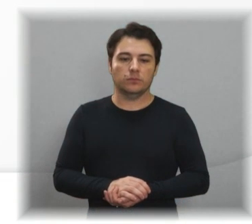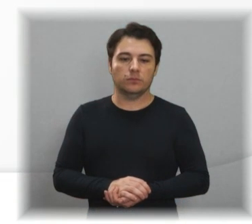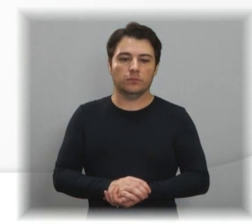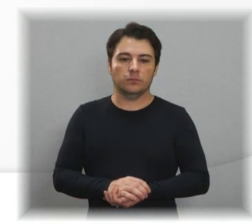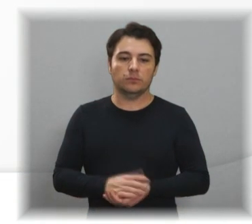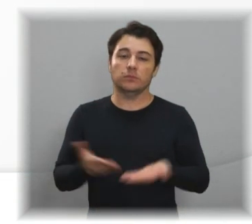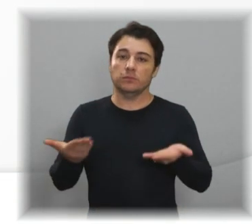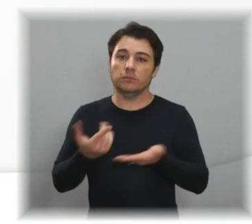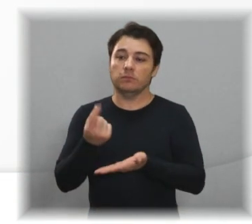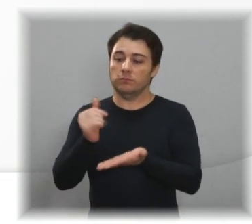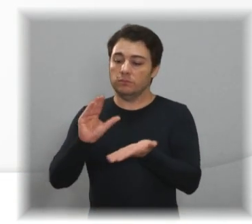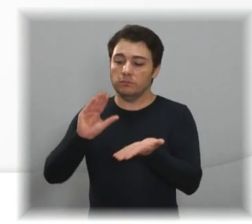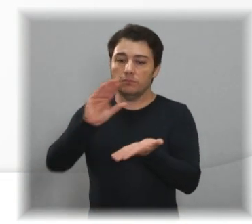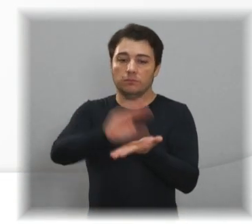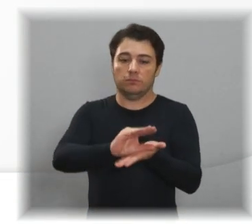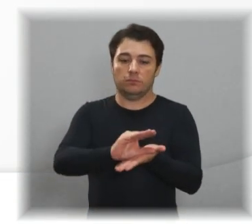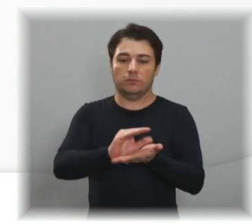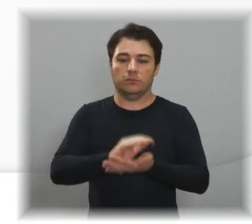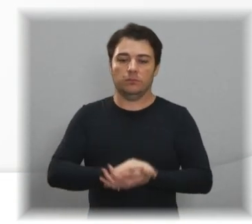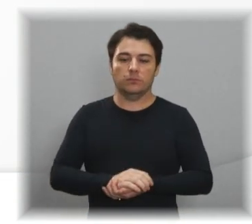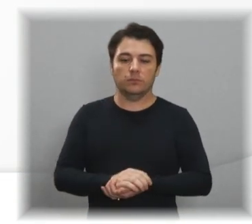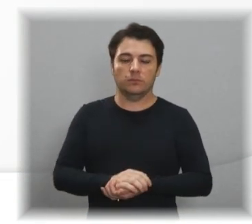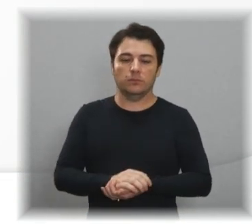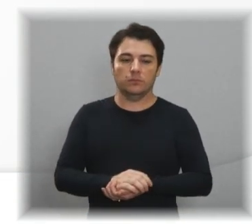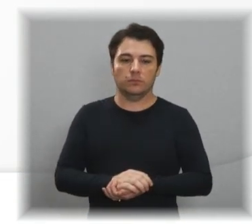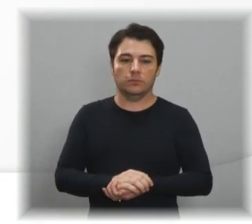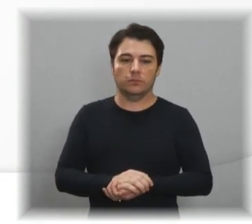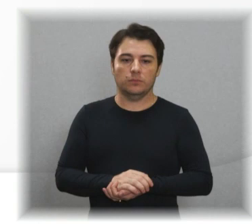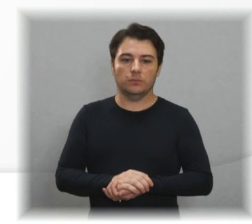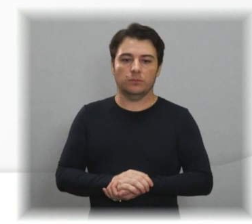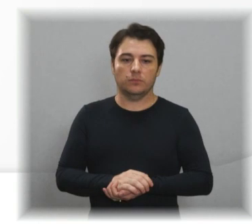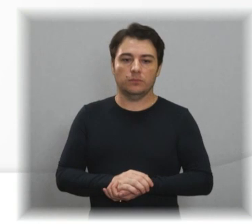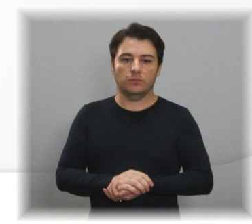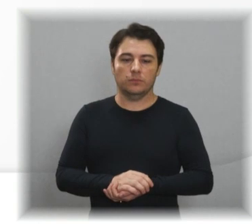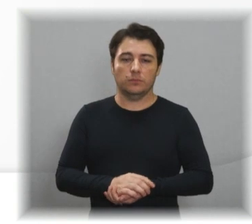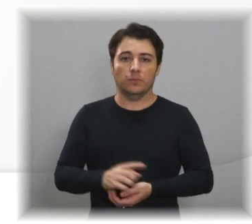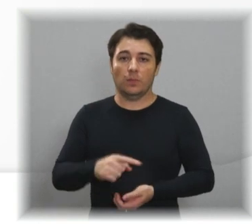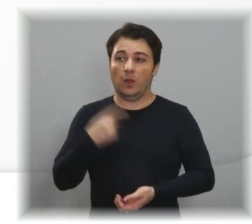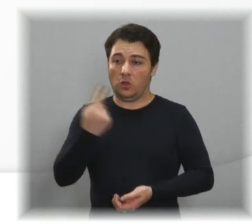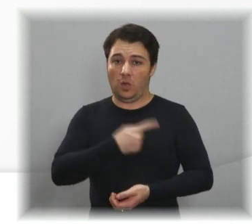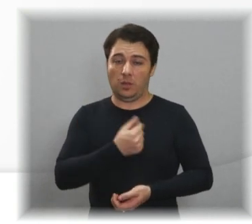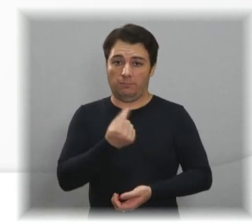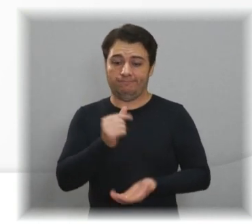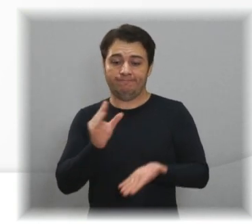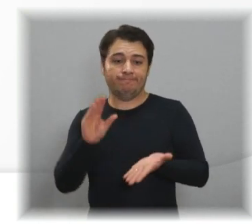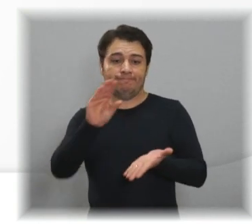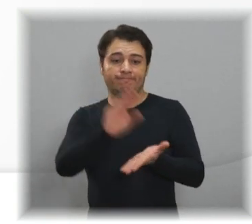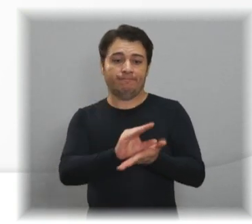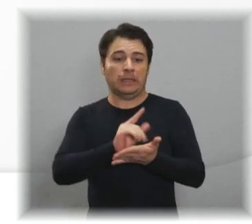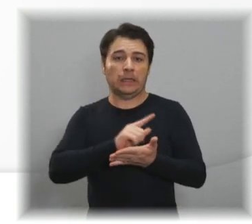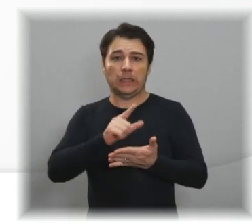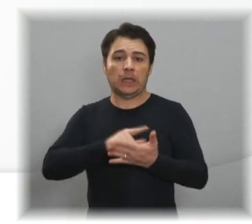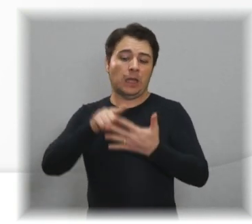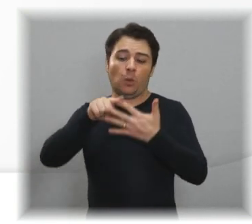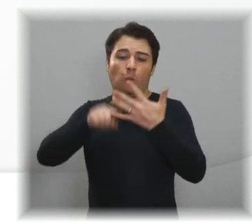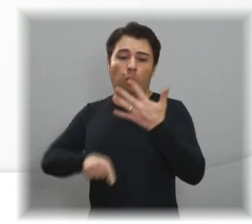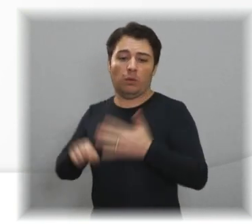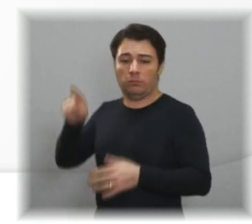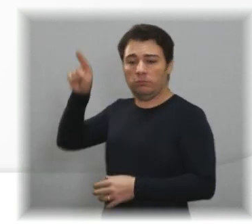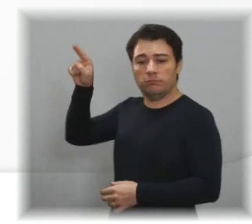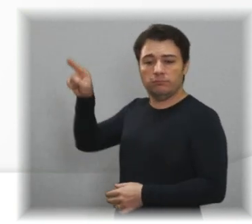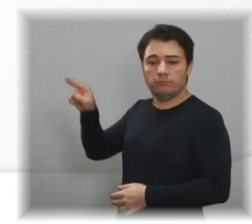redistribuição e a nossa investimento é dividido em suporte e crescimento de mercado